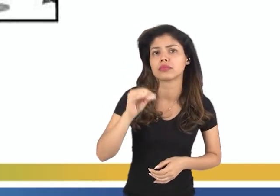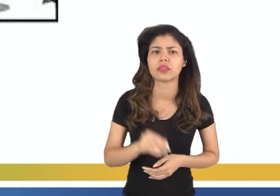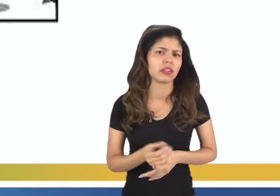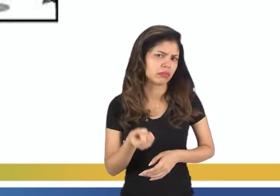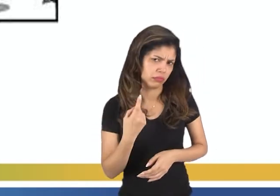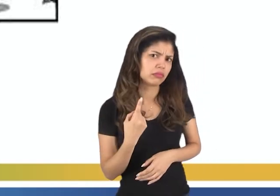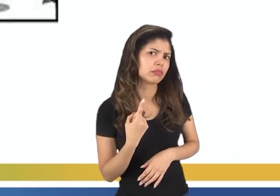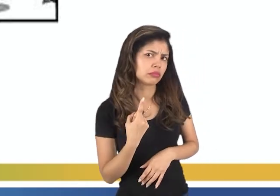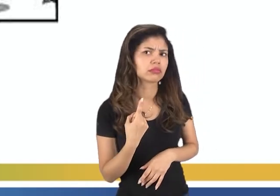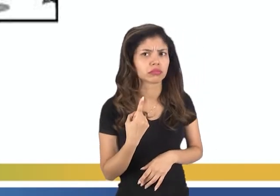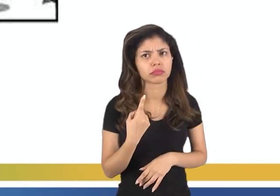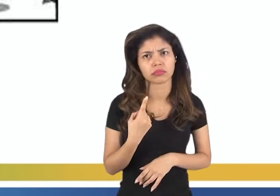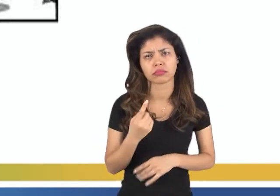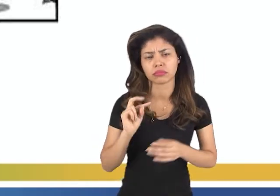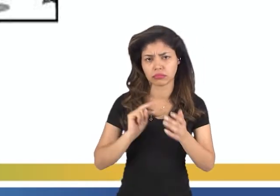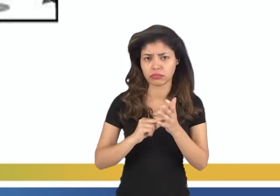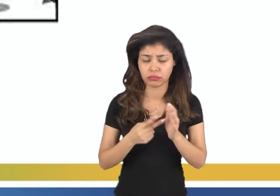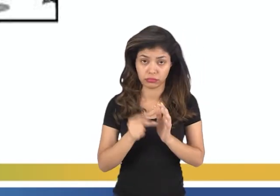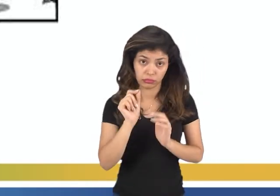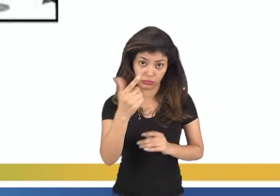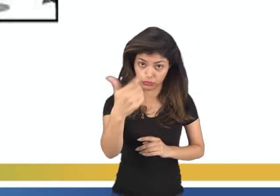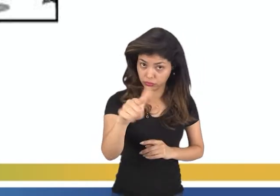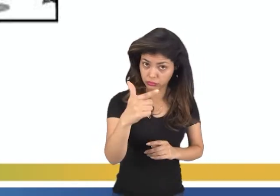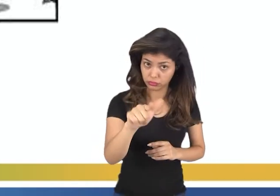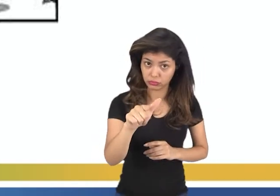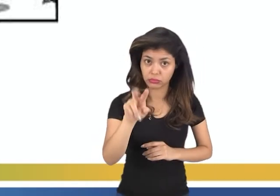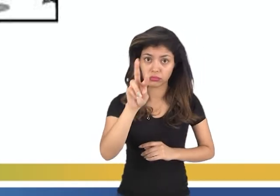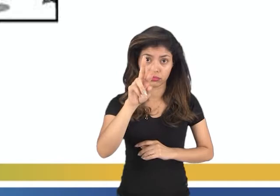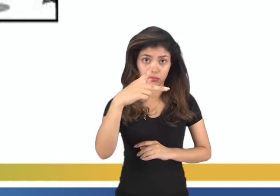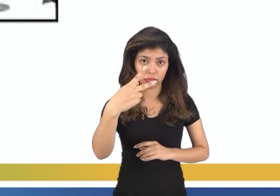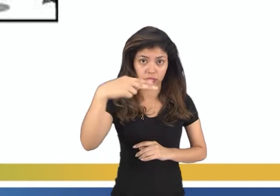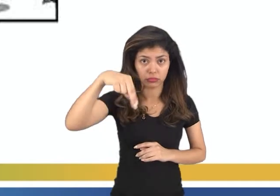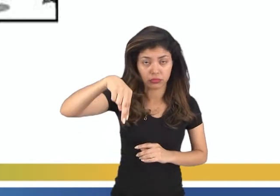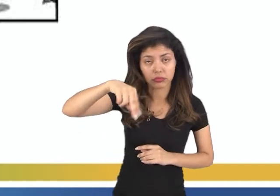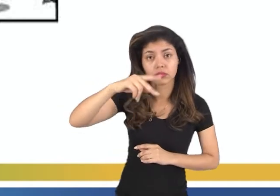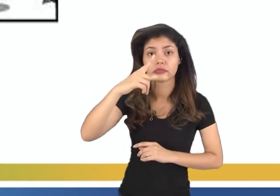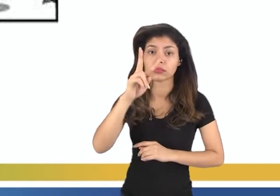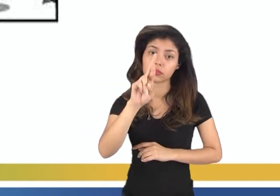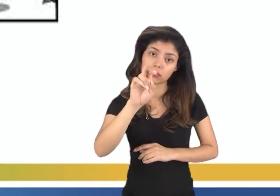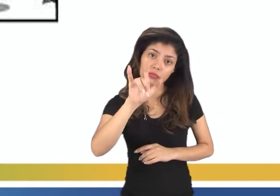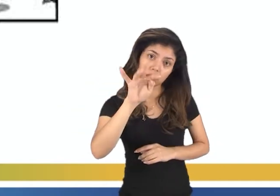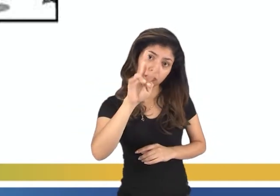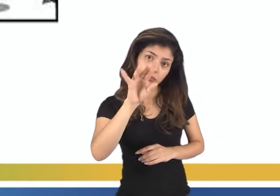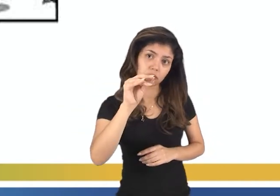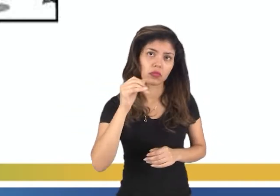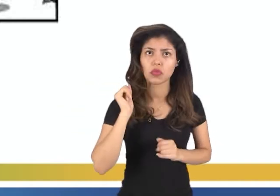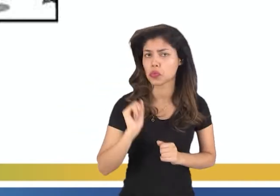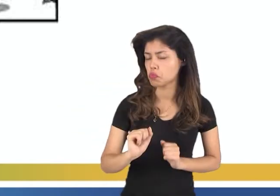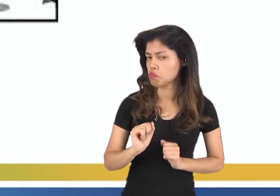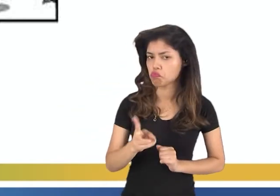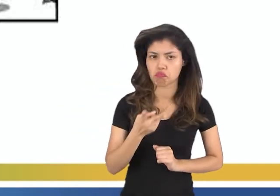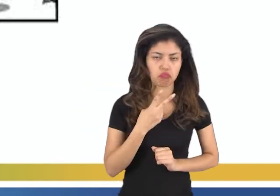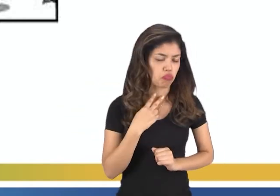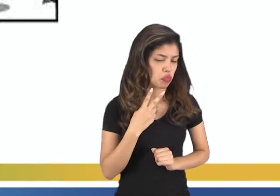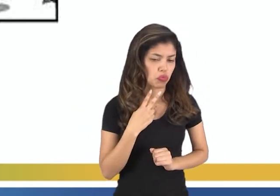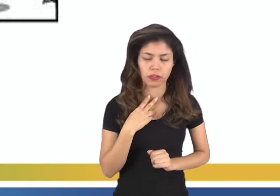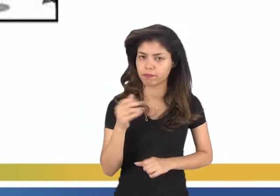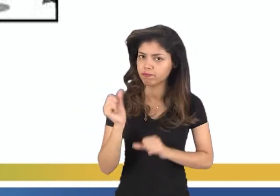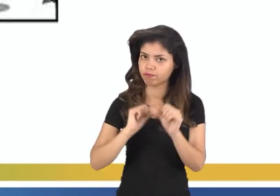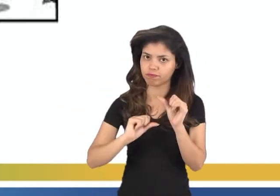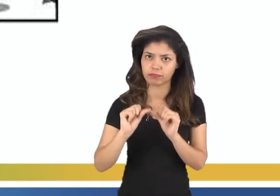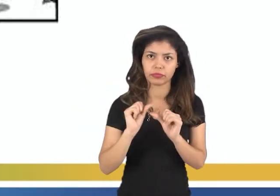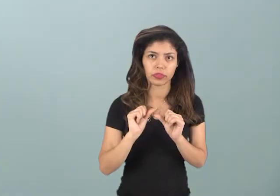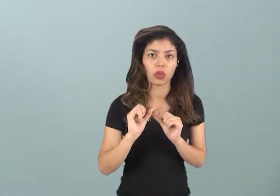pouco estranho, né? Quer dizer que ali nós não temos um pronome relativo. Esse que não pode ser trocado, então ele é uma